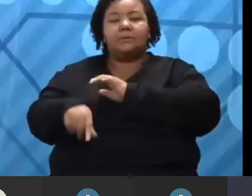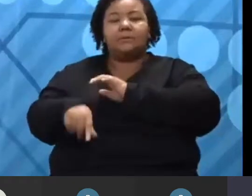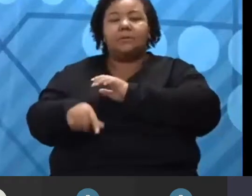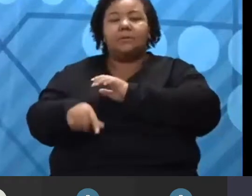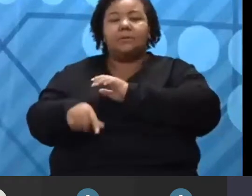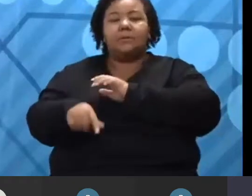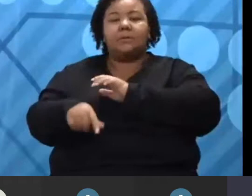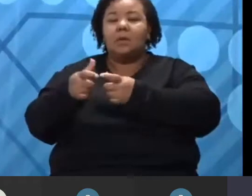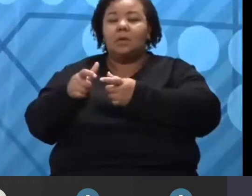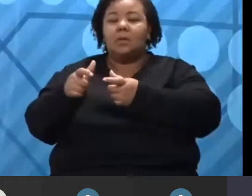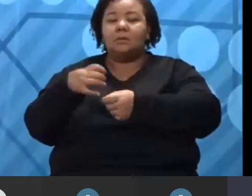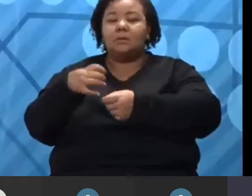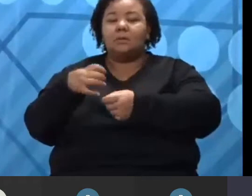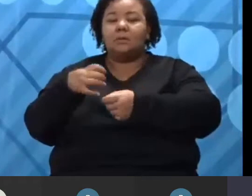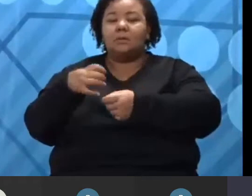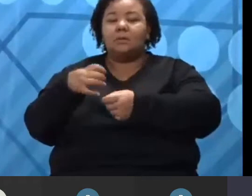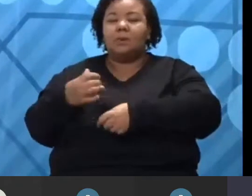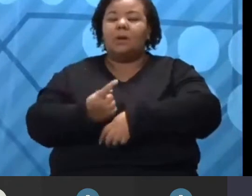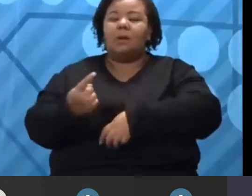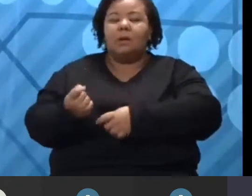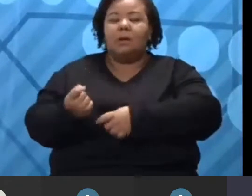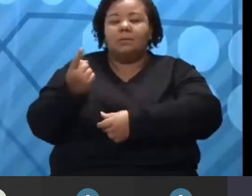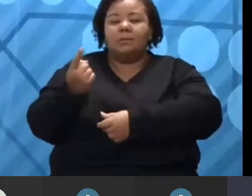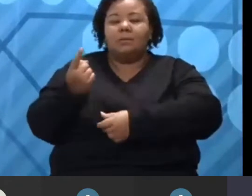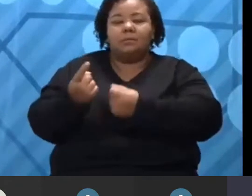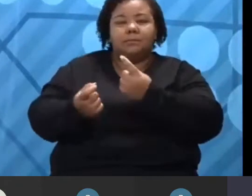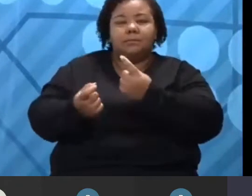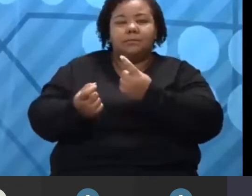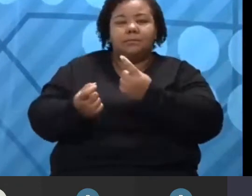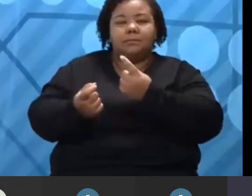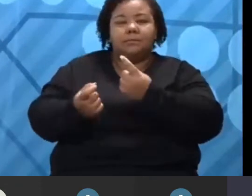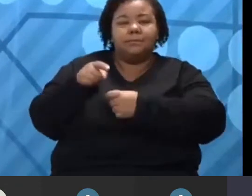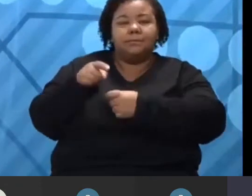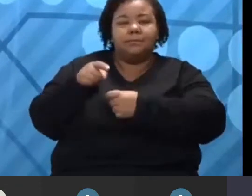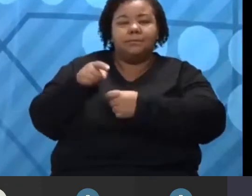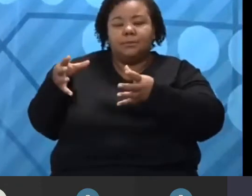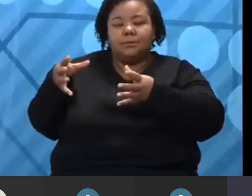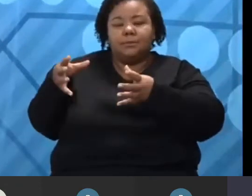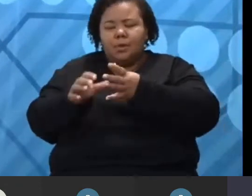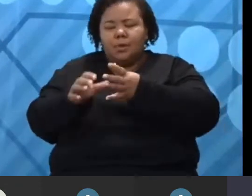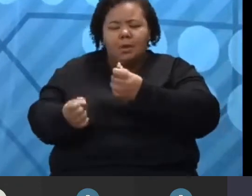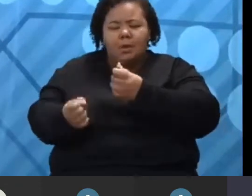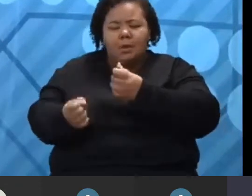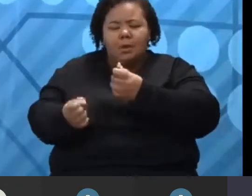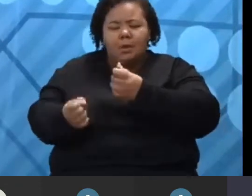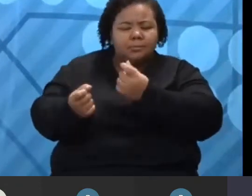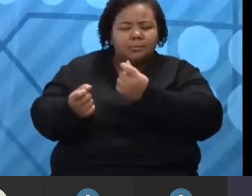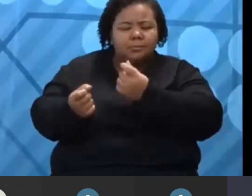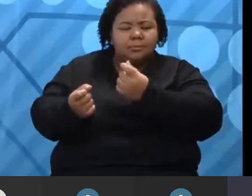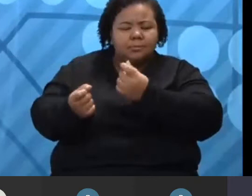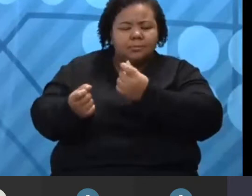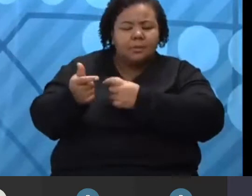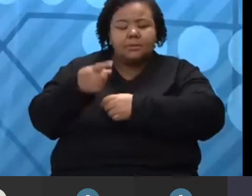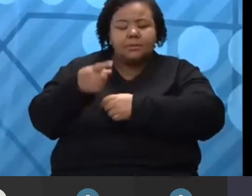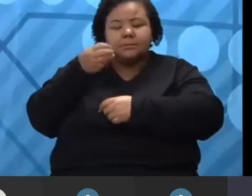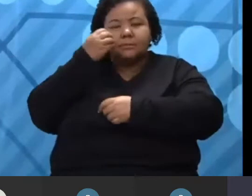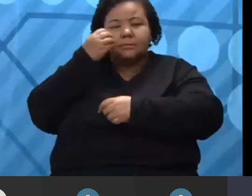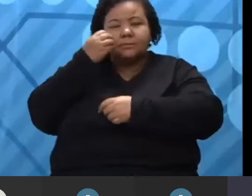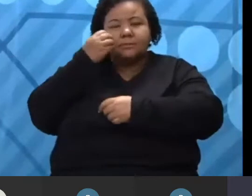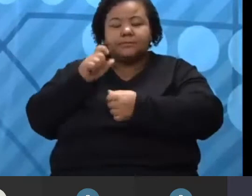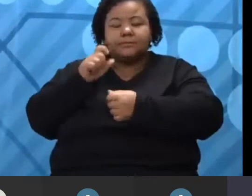forma isolada. E aí, então, a partir dessa colônia isolada, você realiza todo o teste